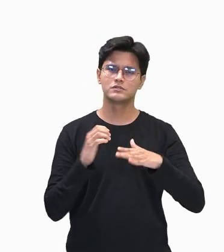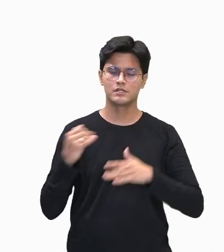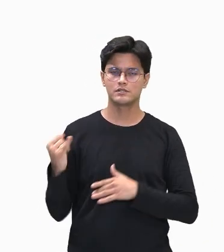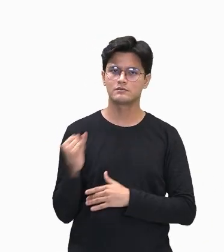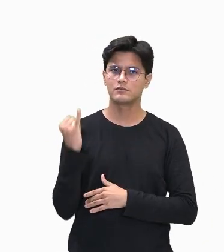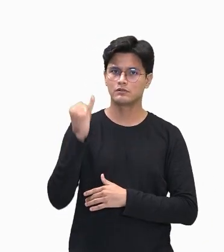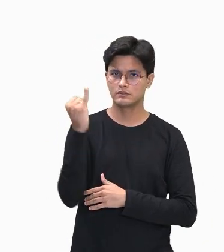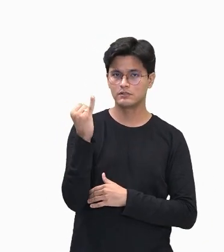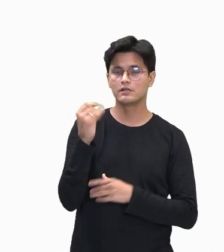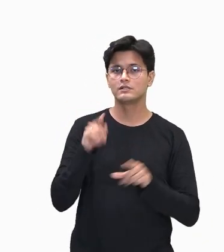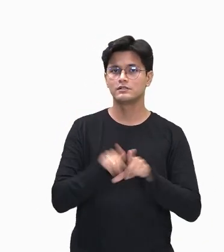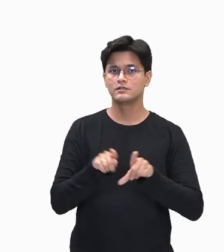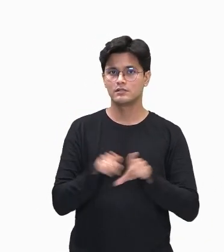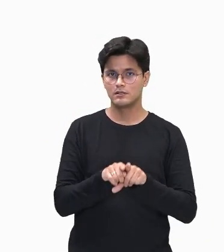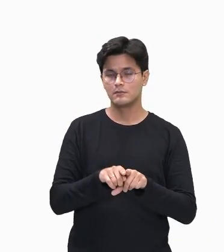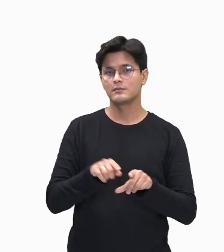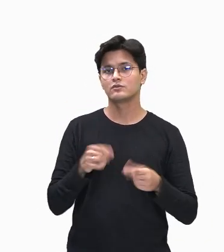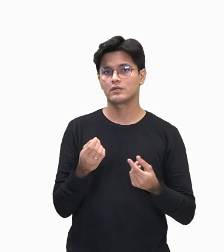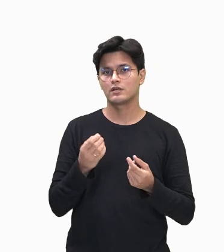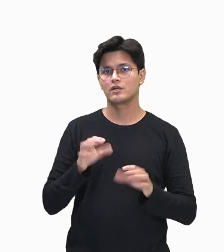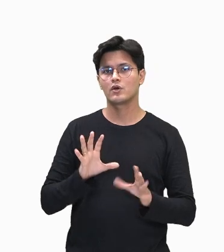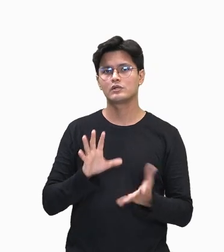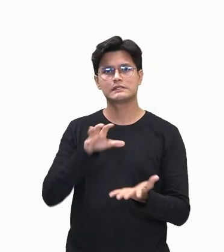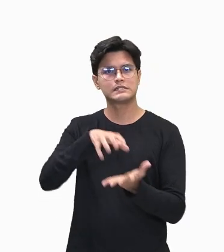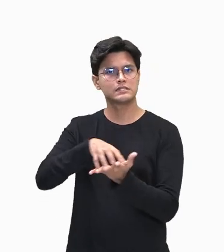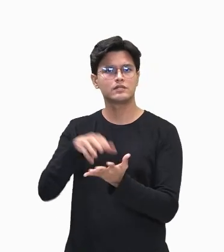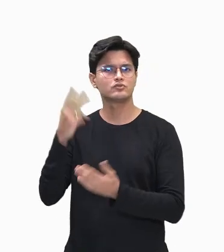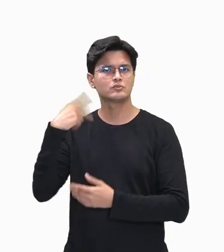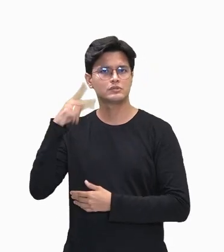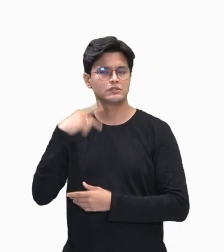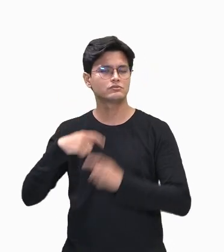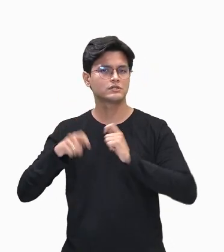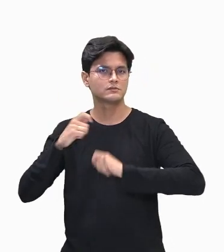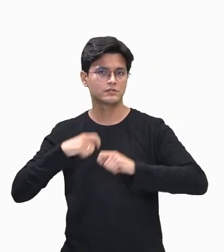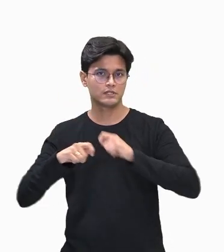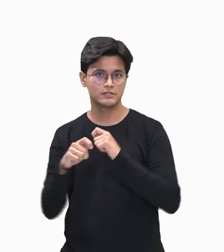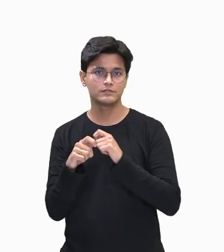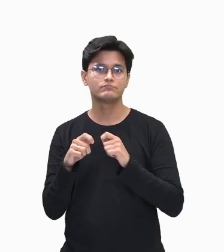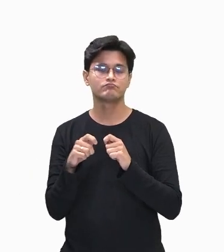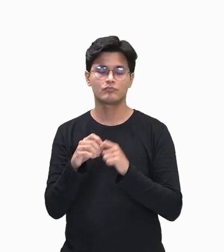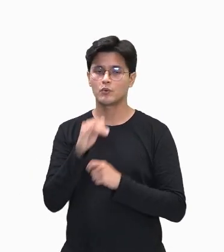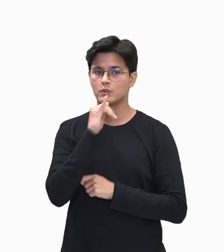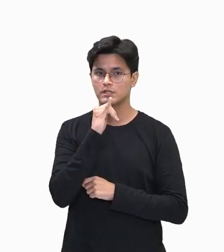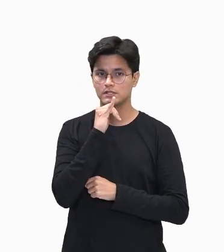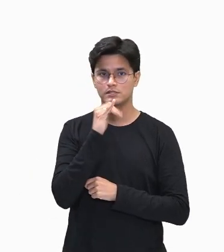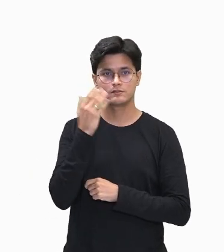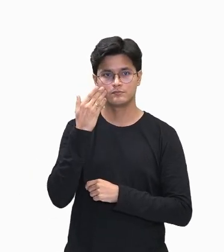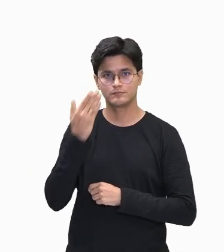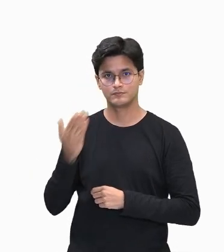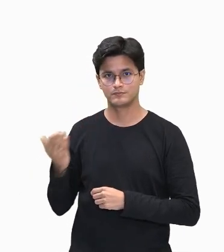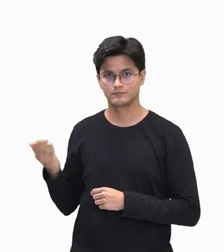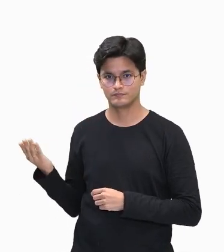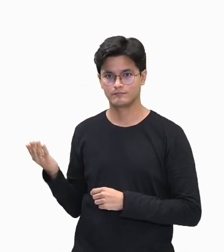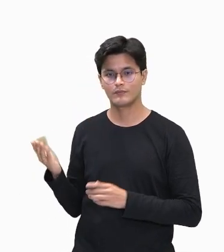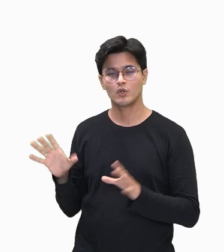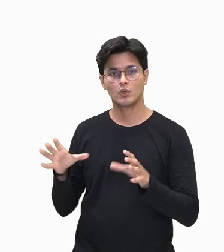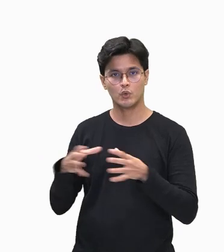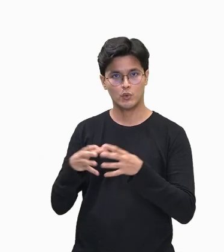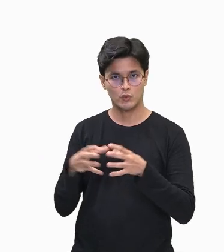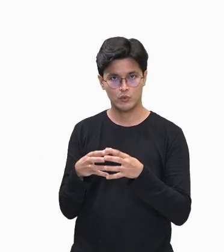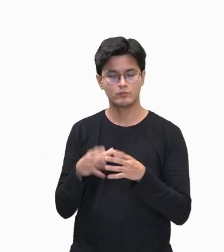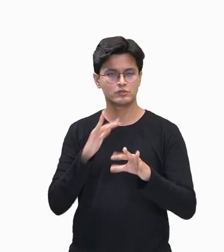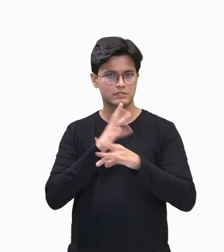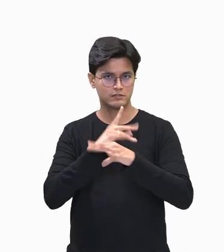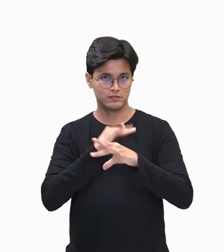nacional e órgãos políticos administrativos. E aí a gente tem como exemplo, né, dentro desse grupo